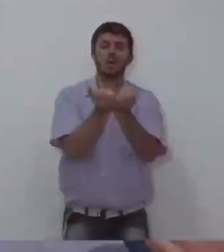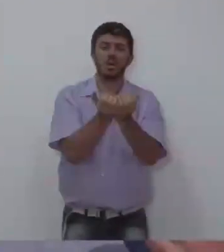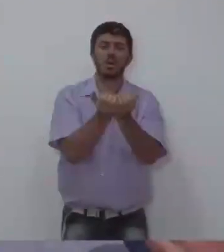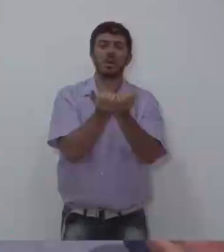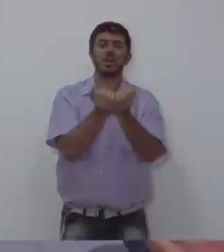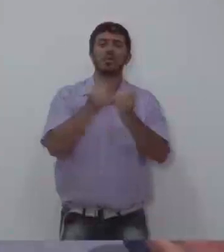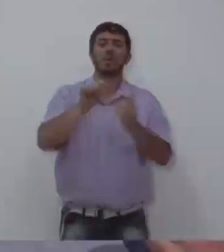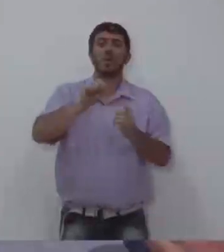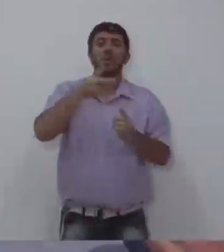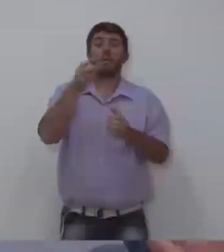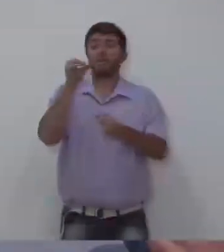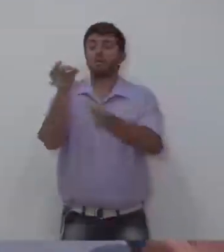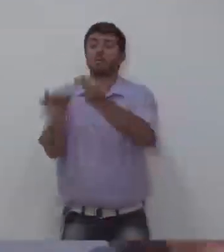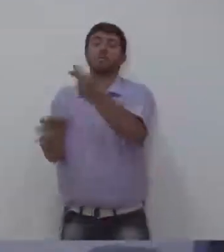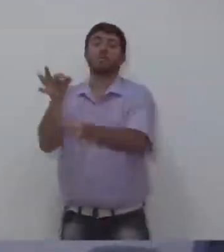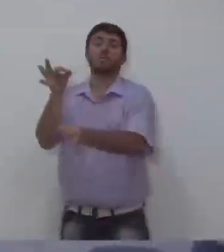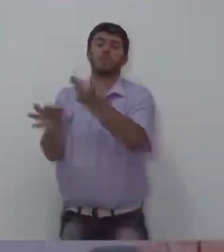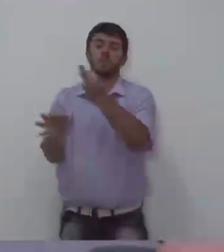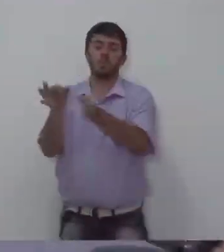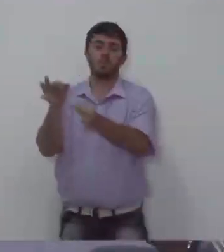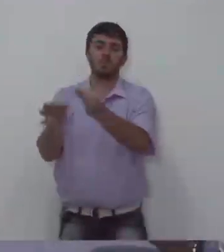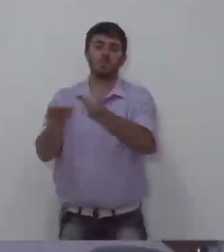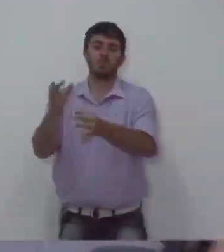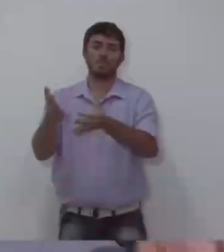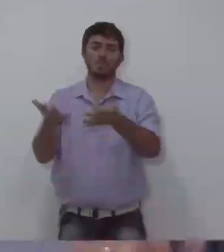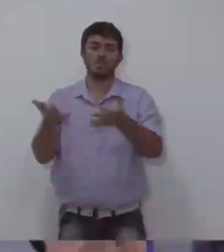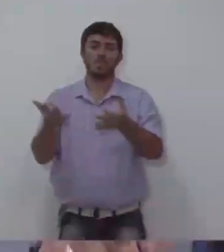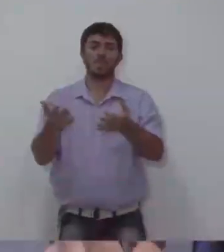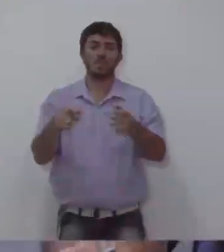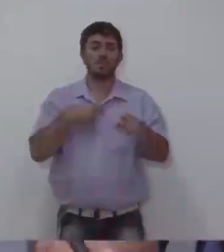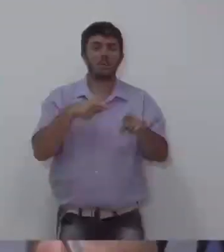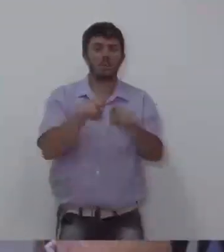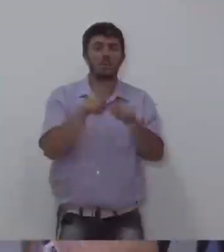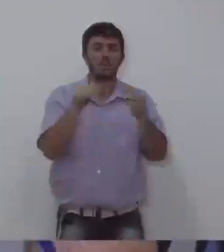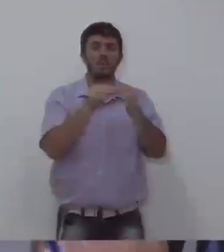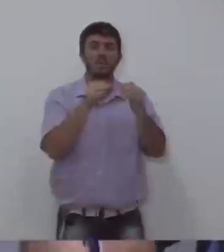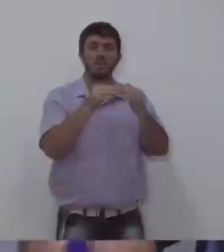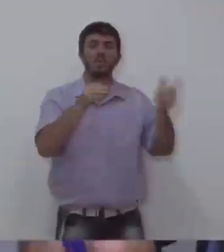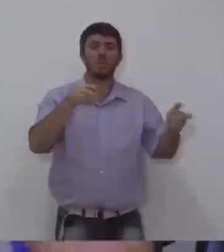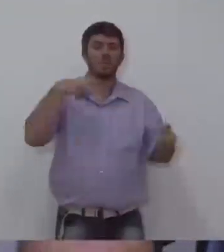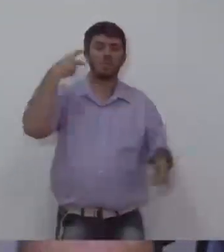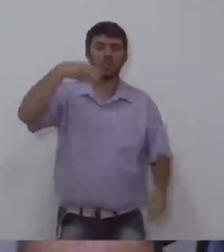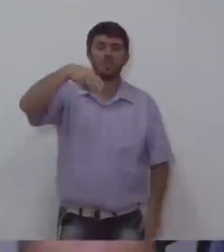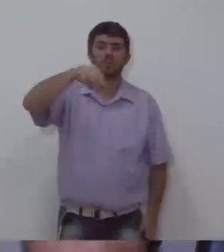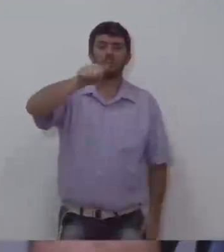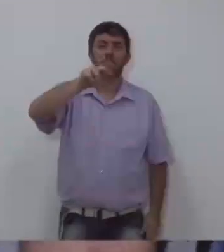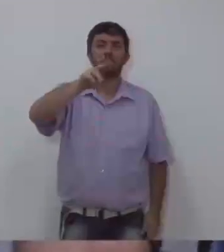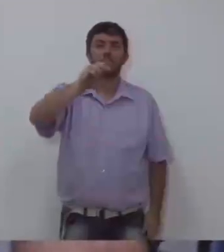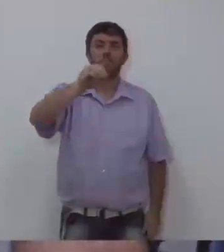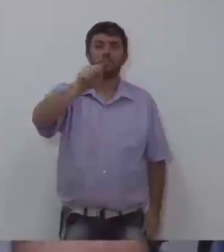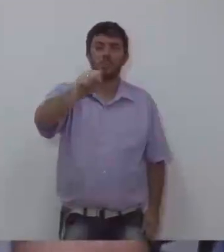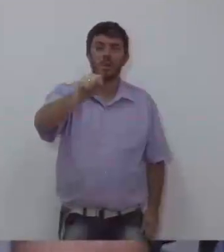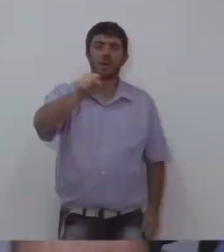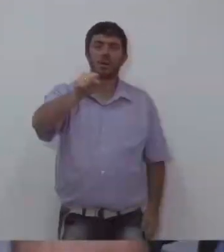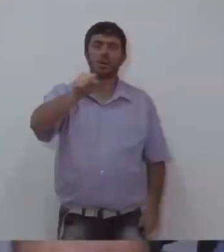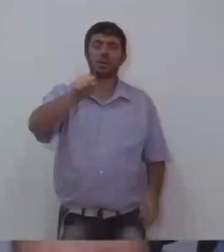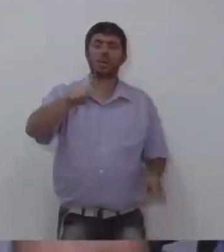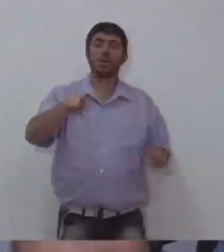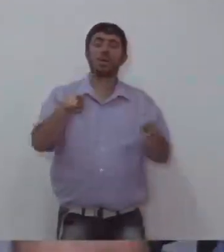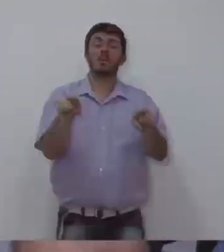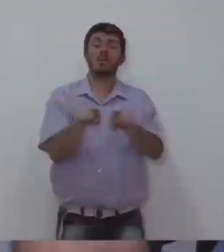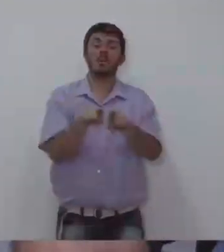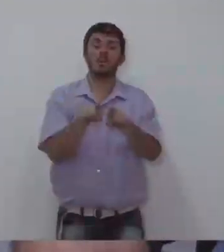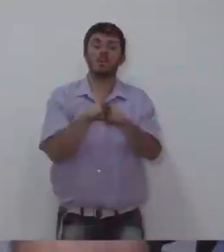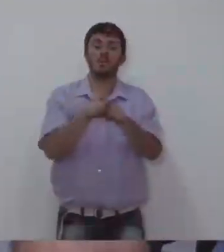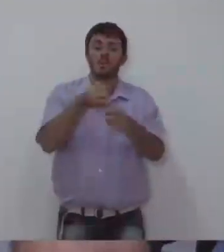uma judicialização, pode acontecer. Mas também comungo da ideia do Marcos Ferraz, em que o mesmo argumento, o mesmo